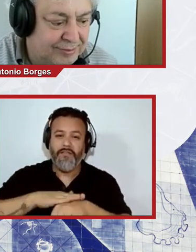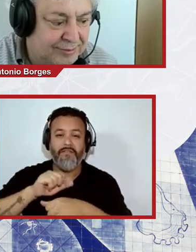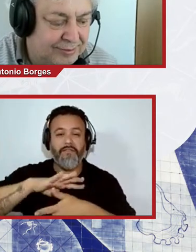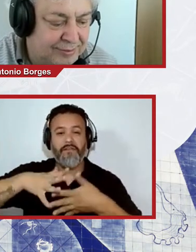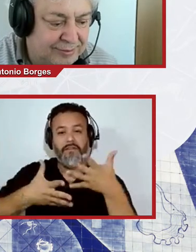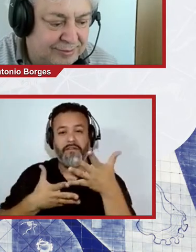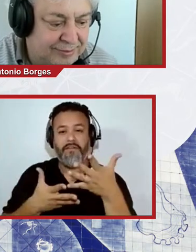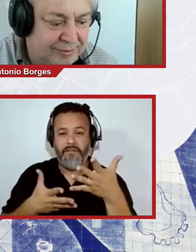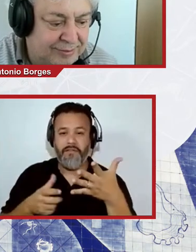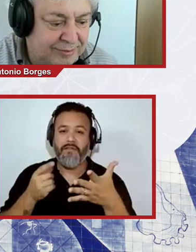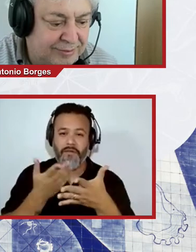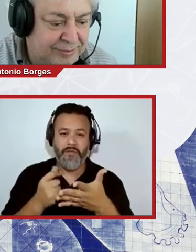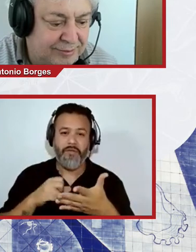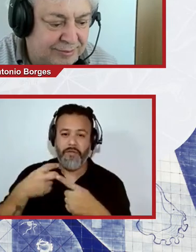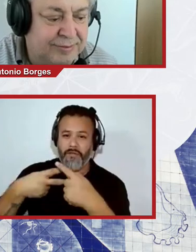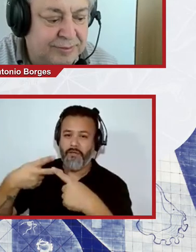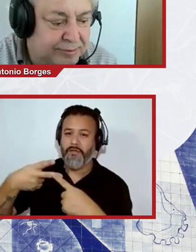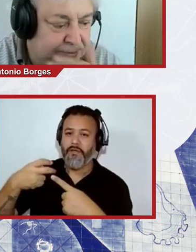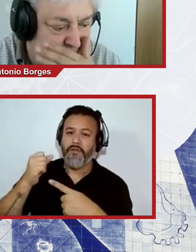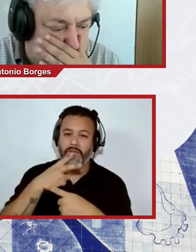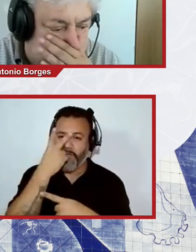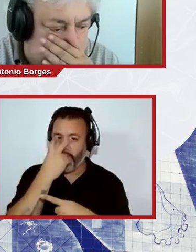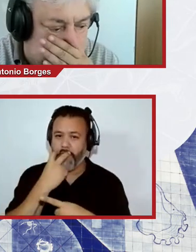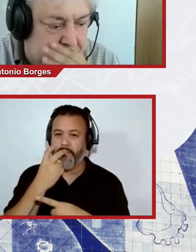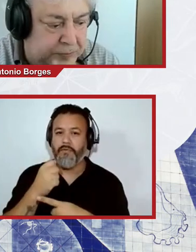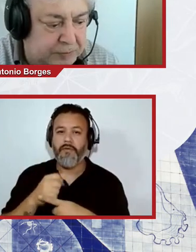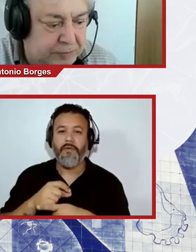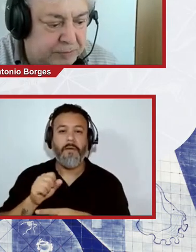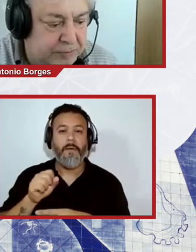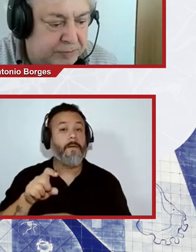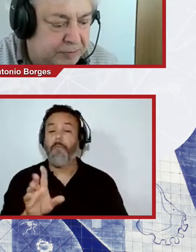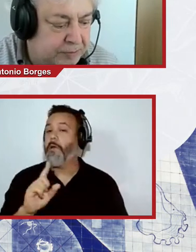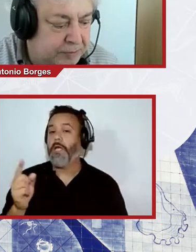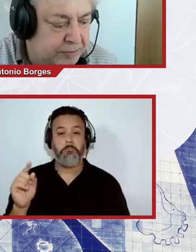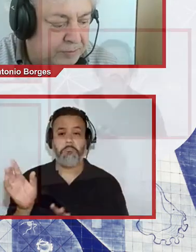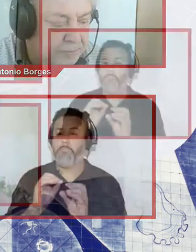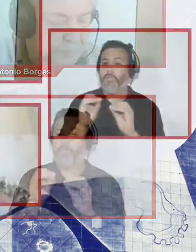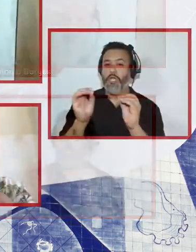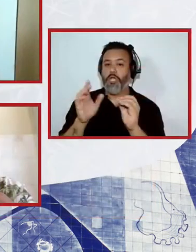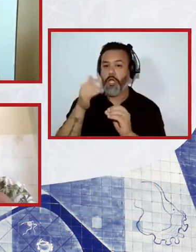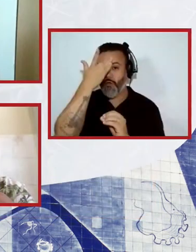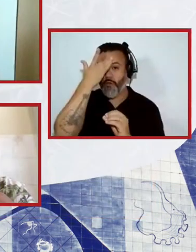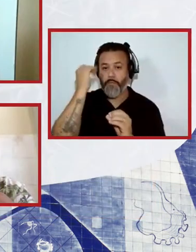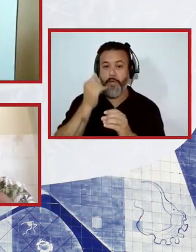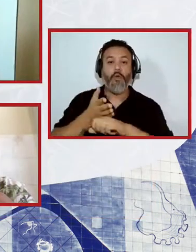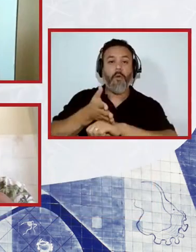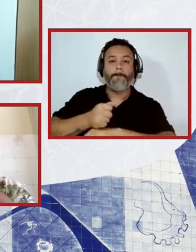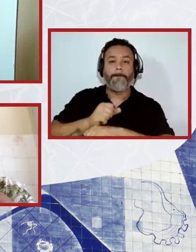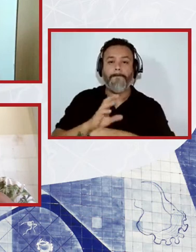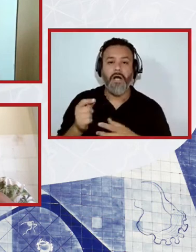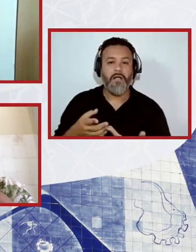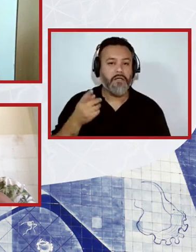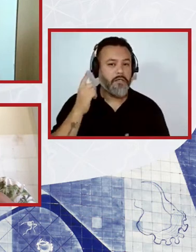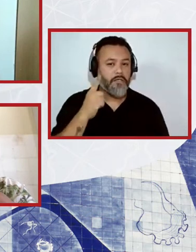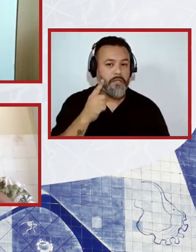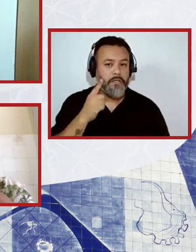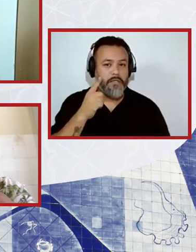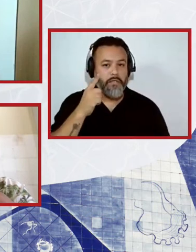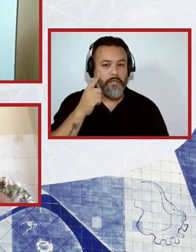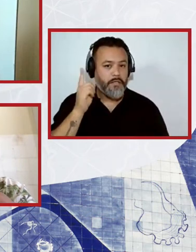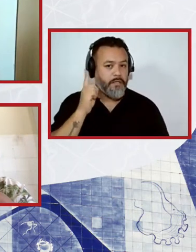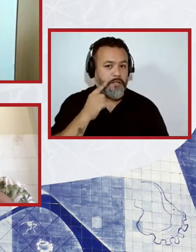a gente teve já duas com deficiência visual, mas nenhuma ainda com deficiência auditiva. Eu acho que vamos acionar a nossa